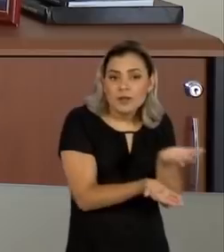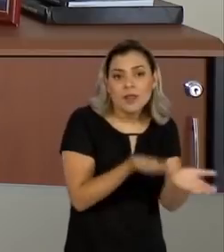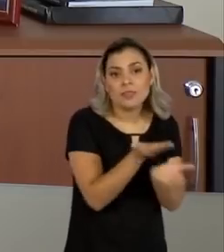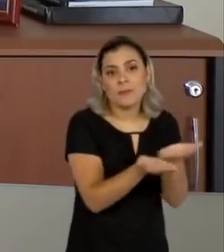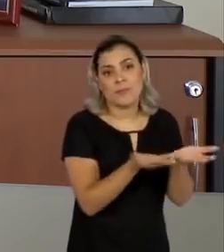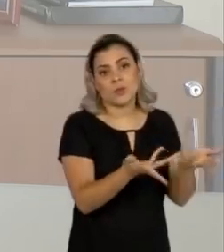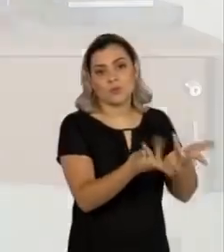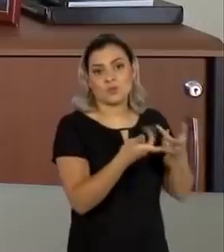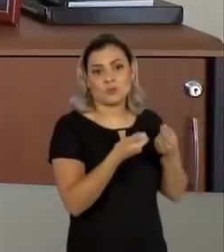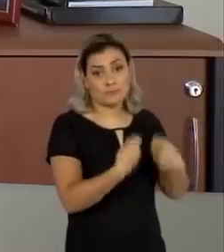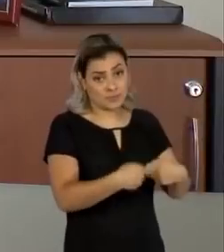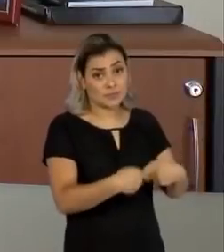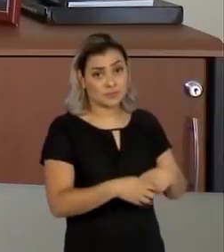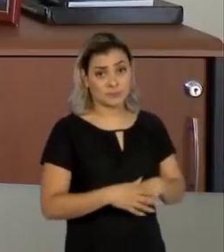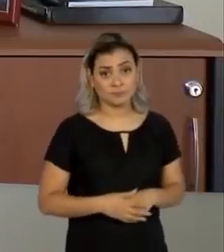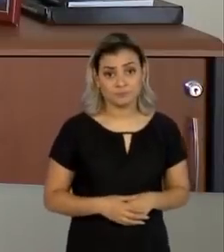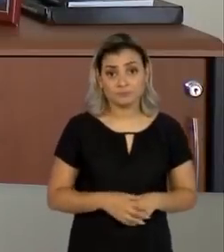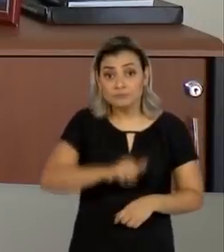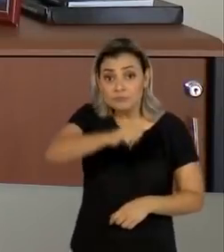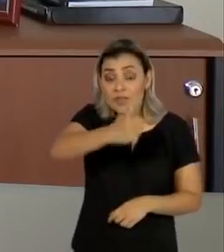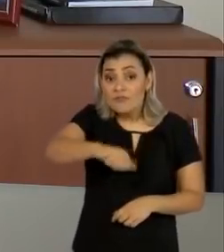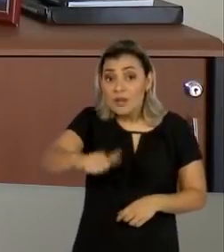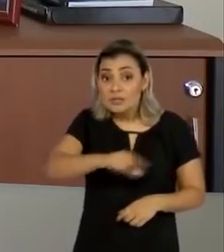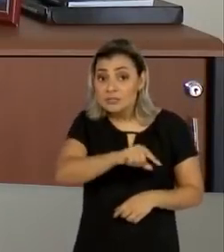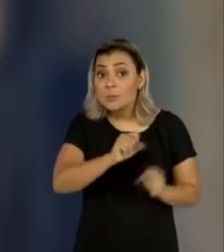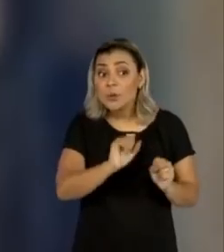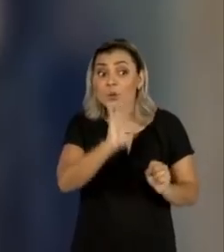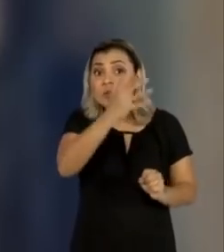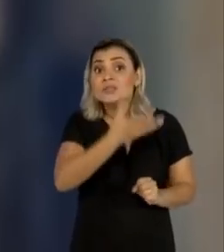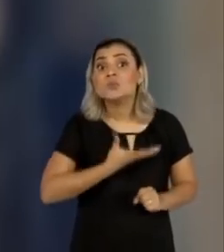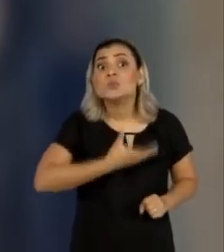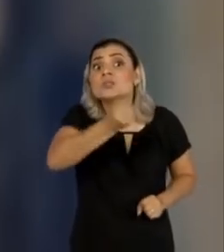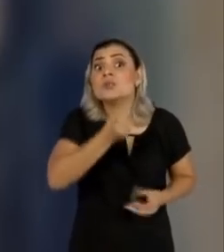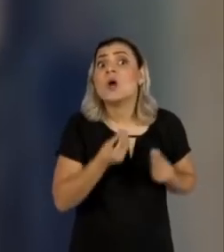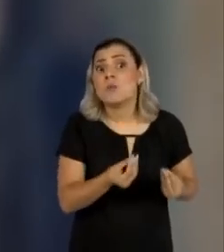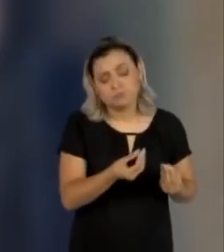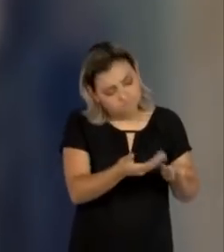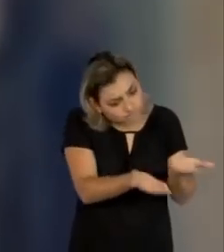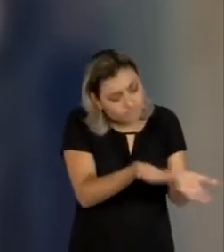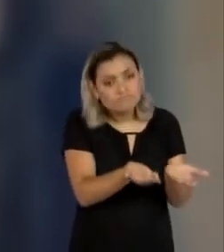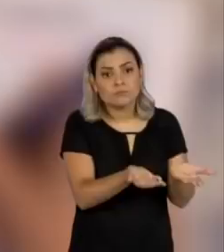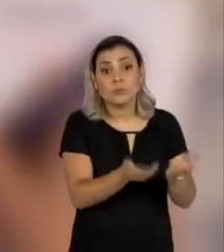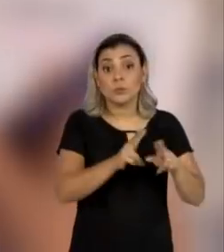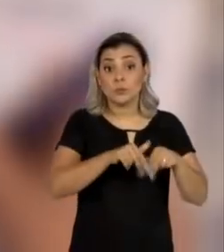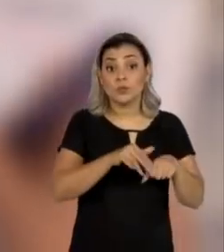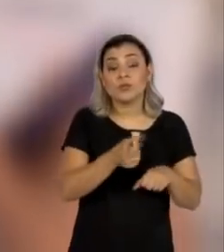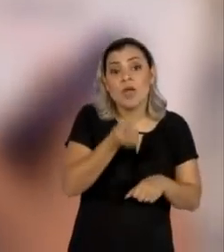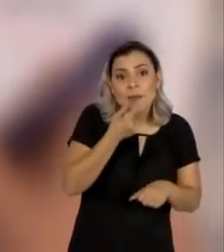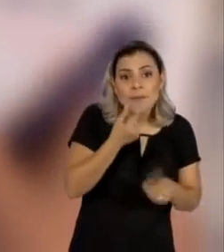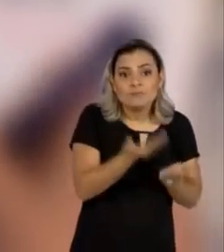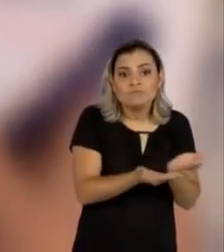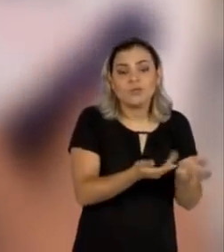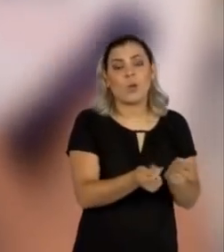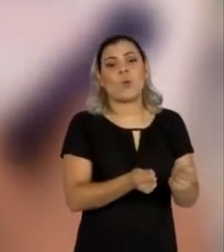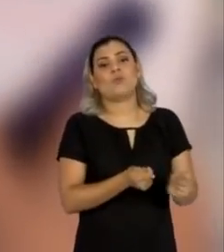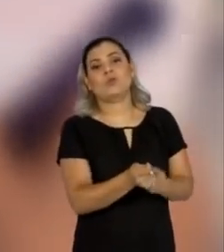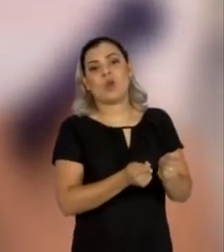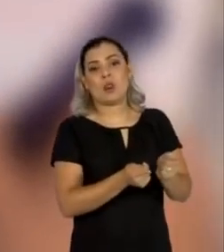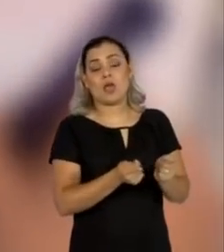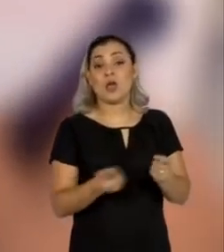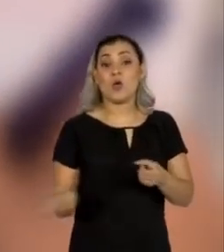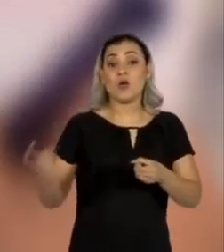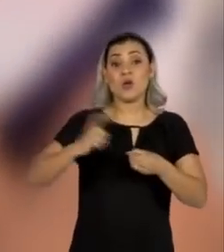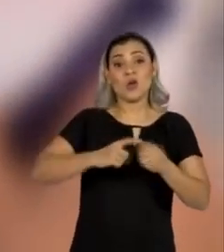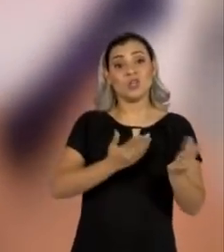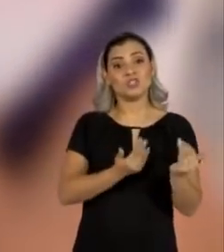tratamento adequado e com avaliação de risco de suicídio. Com o tratamento, a doença é controlada e o jovem volta